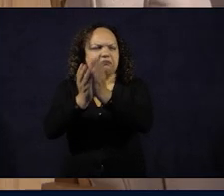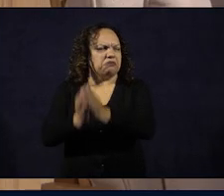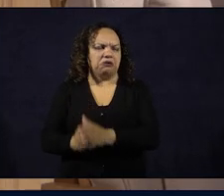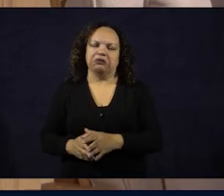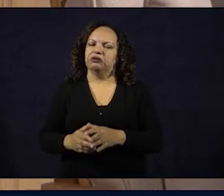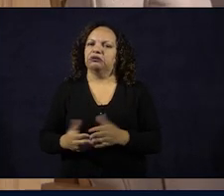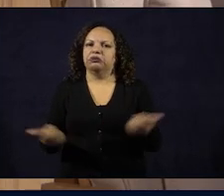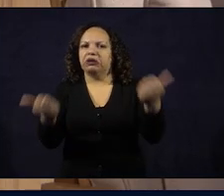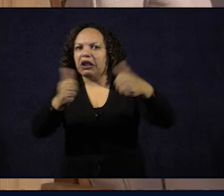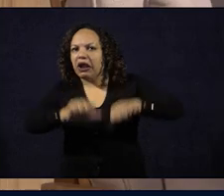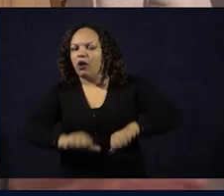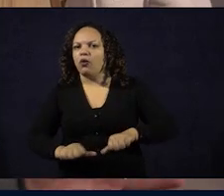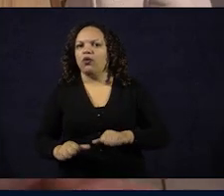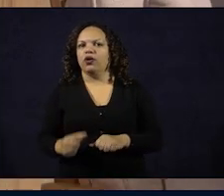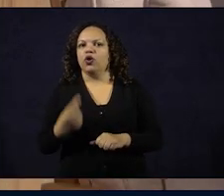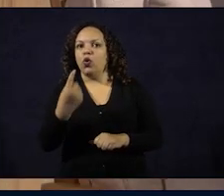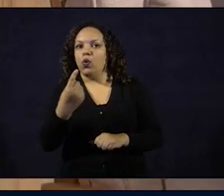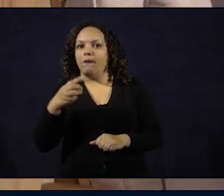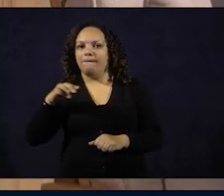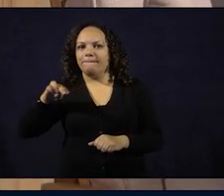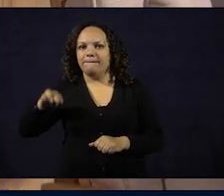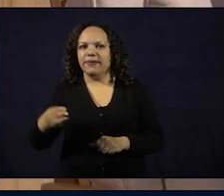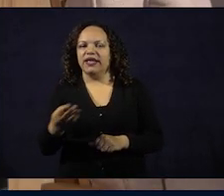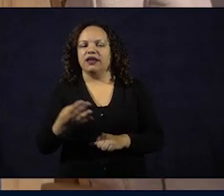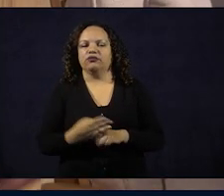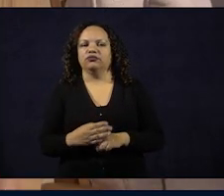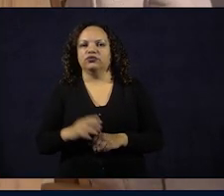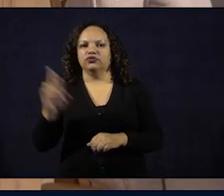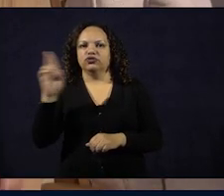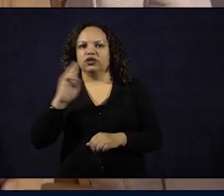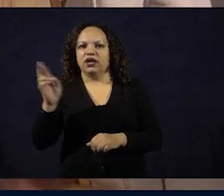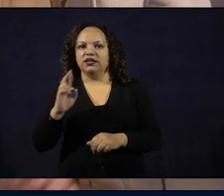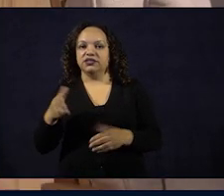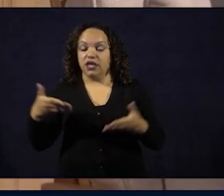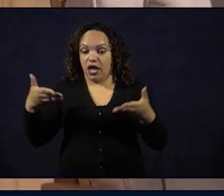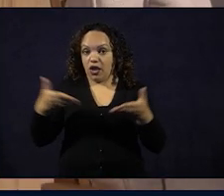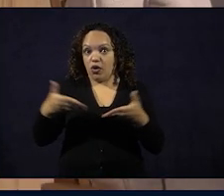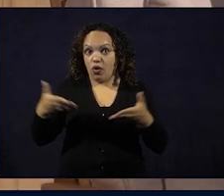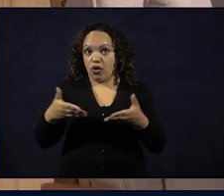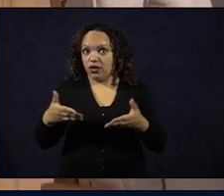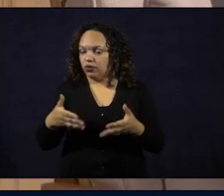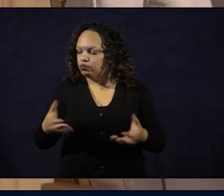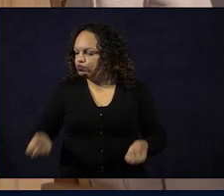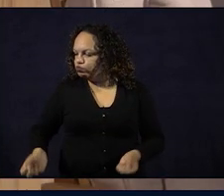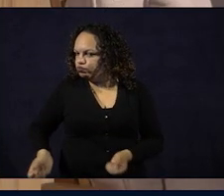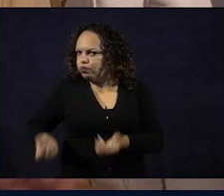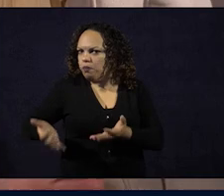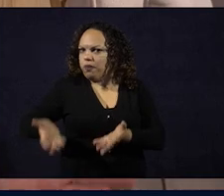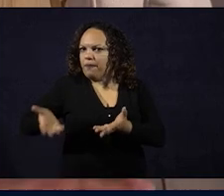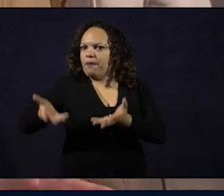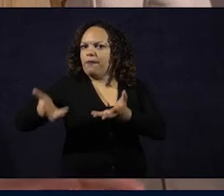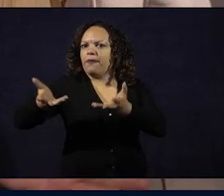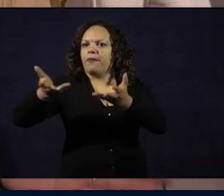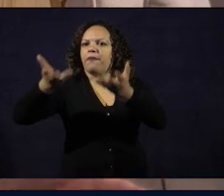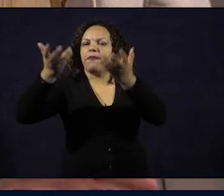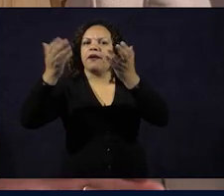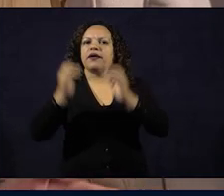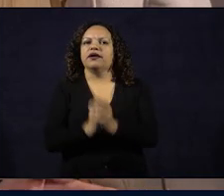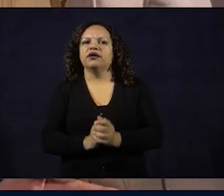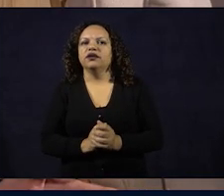de mais de R$1 bilhão. E, em apenas 3 anos, todos os portos hoje são superavitários. O Porto de Santos tinha um prejuízo